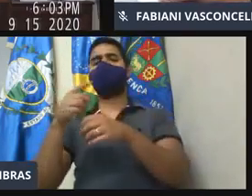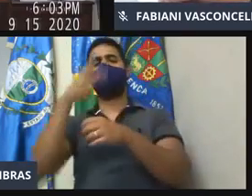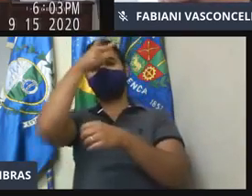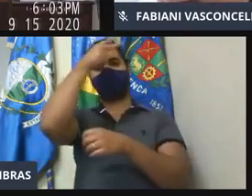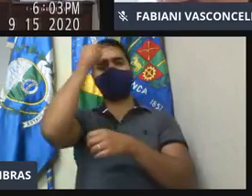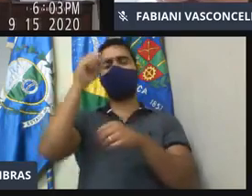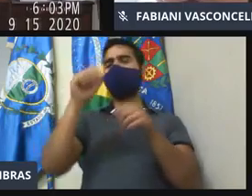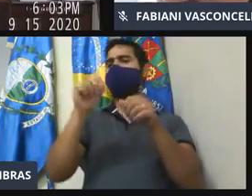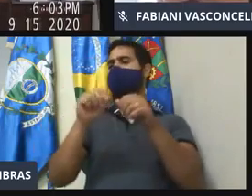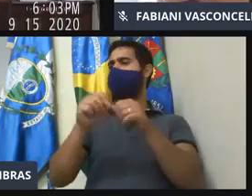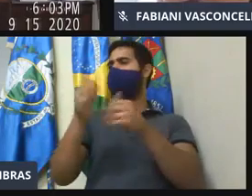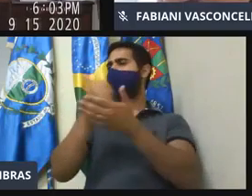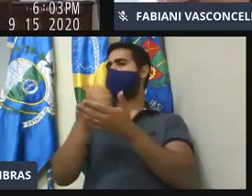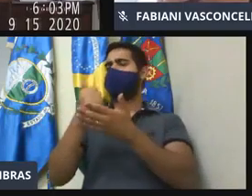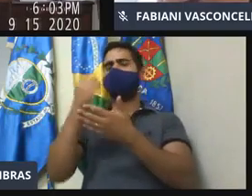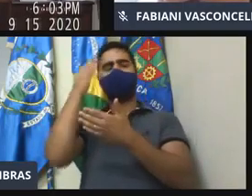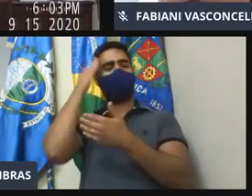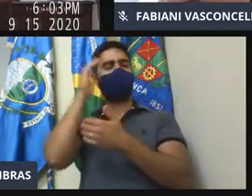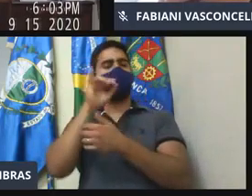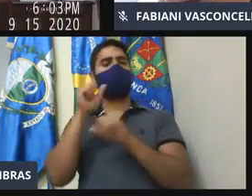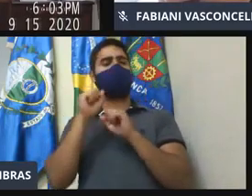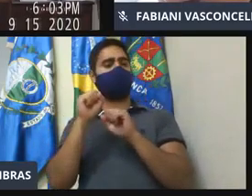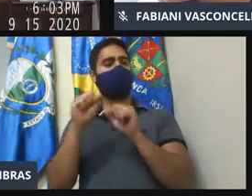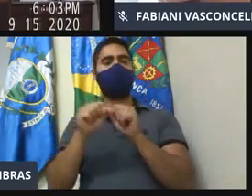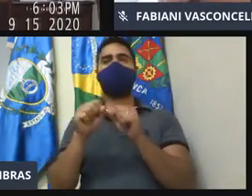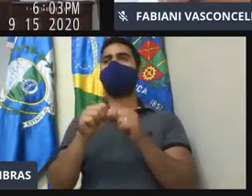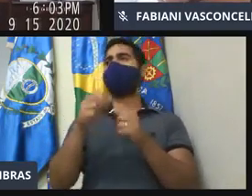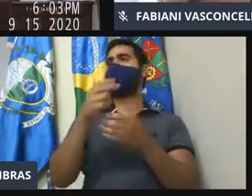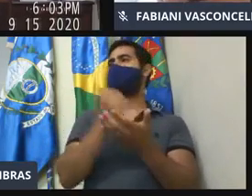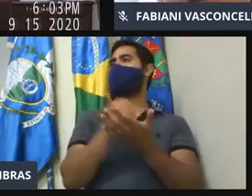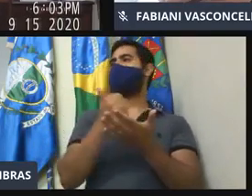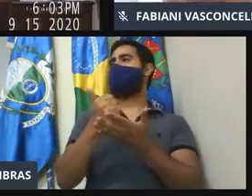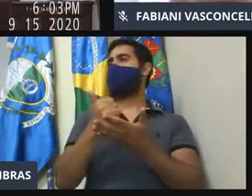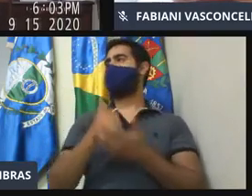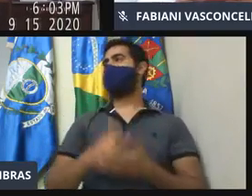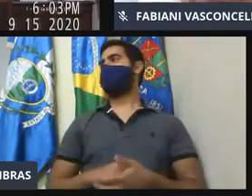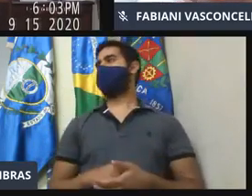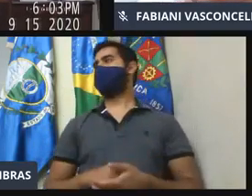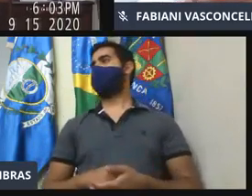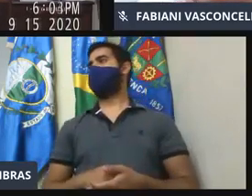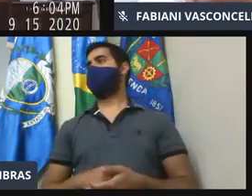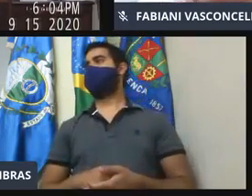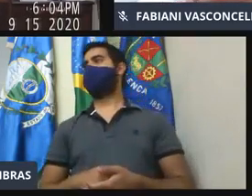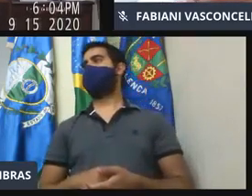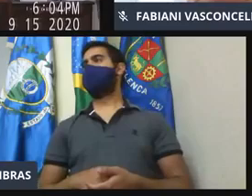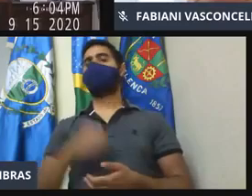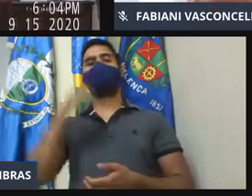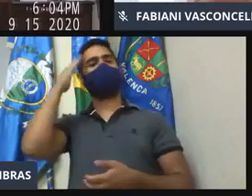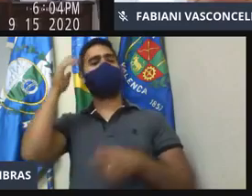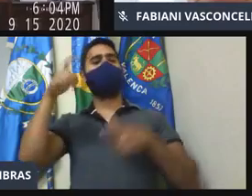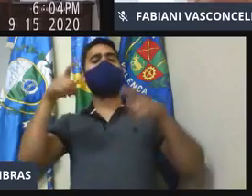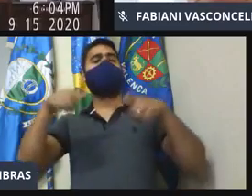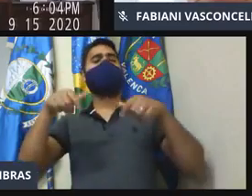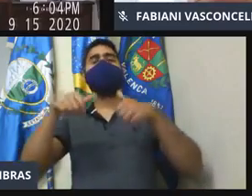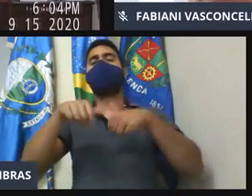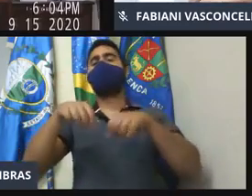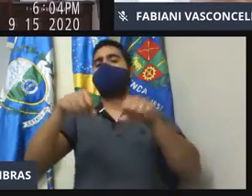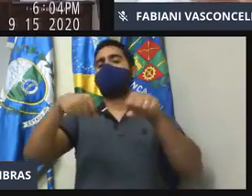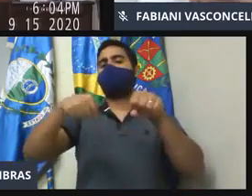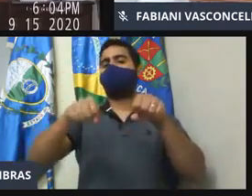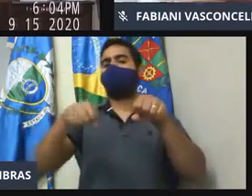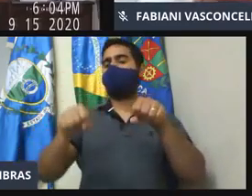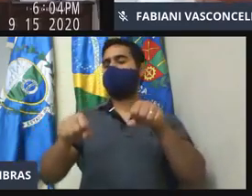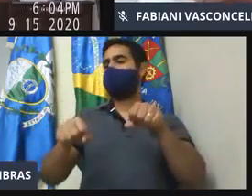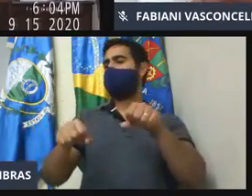tal e a possibilidade do convênio de cooperação. Procuradora Jaqueline, sobre a questão de onde vão ficar as motos que